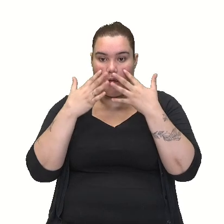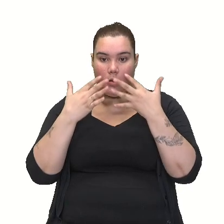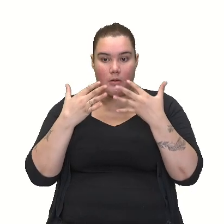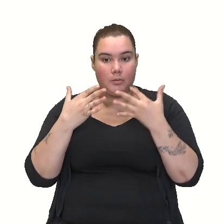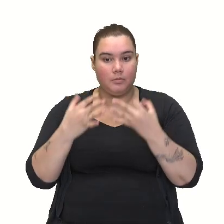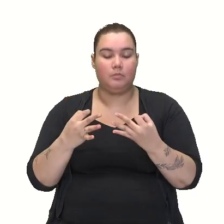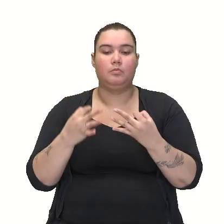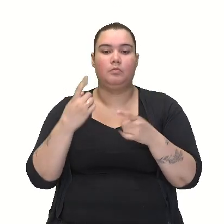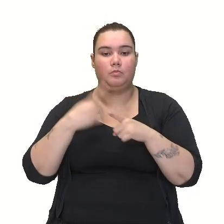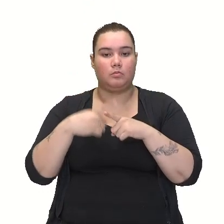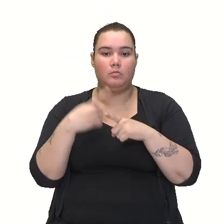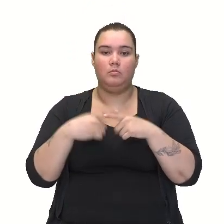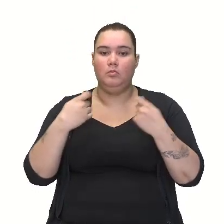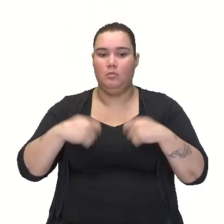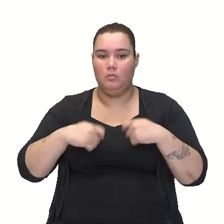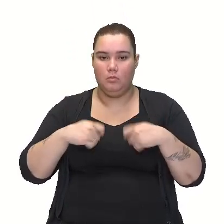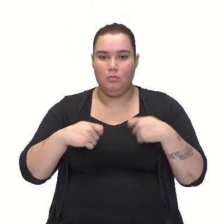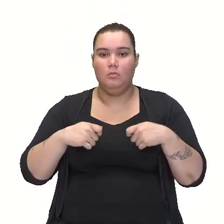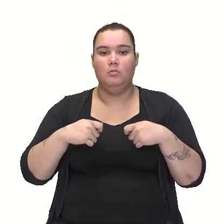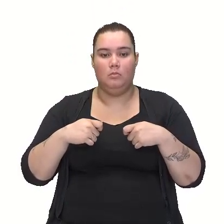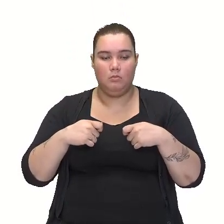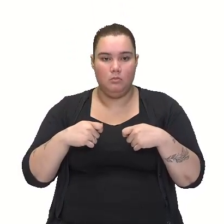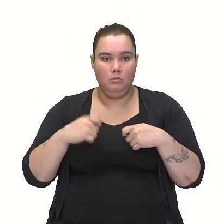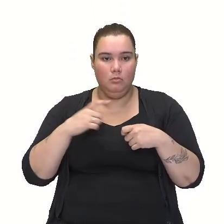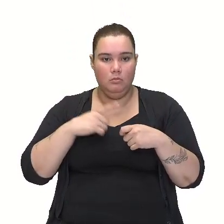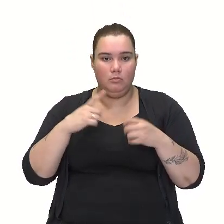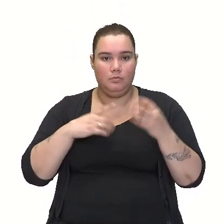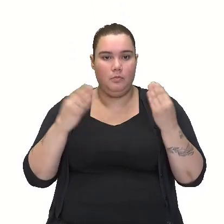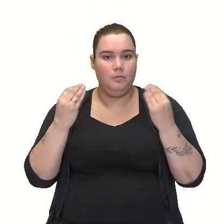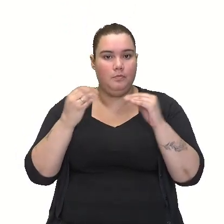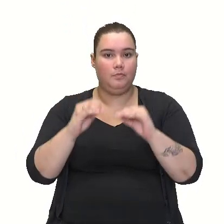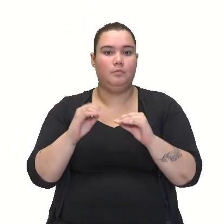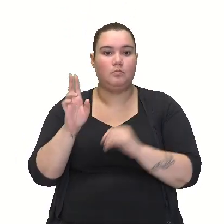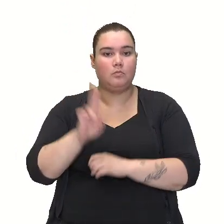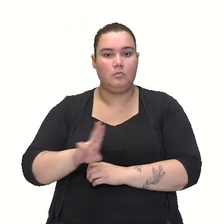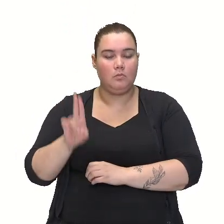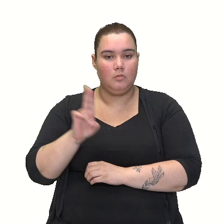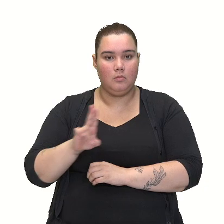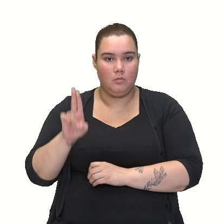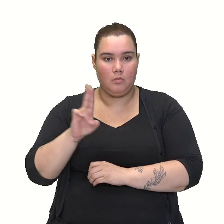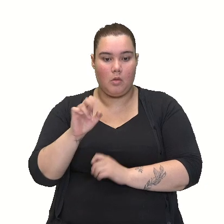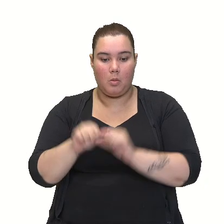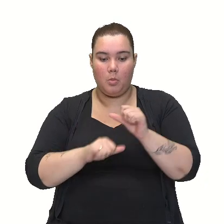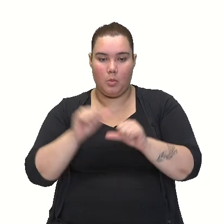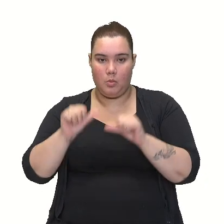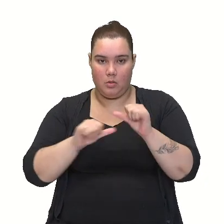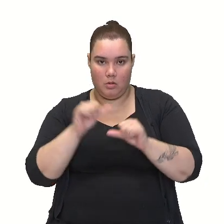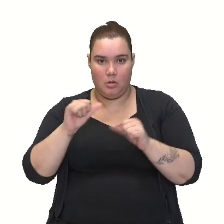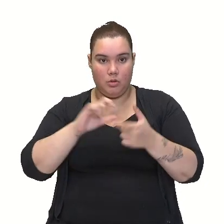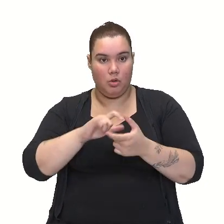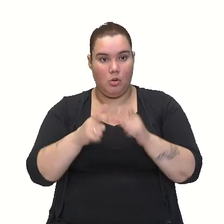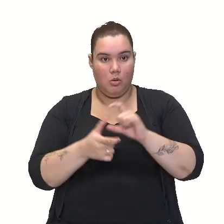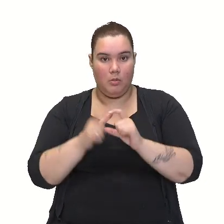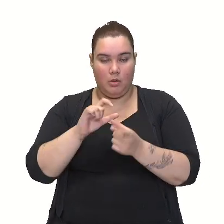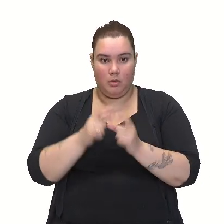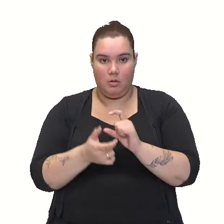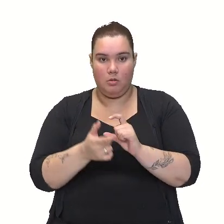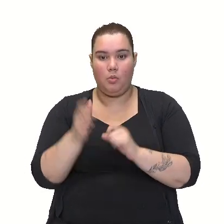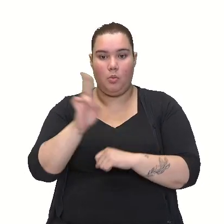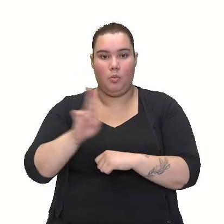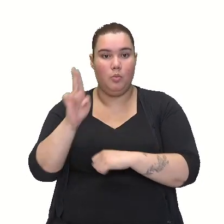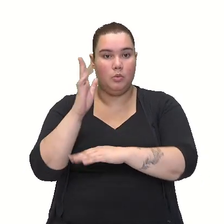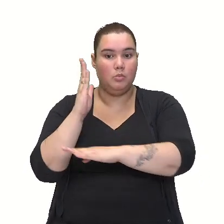Porque você vai precisar fazer as transformações geométricas utilizando